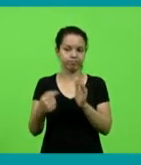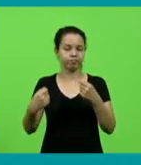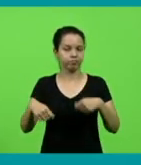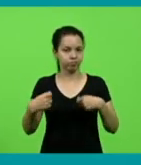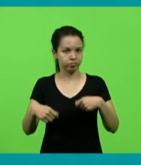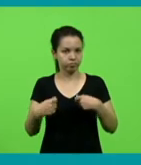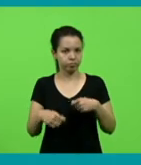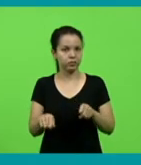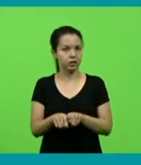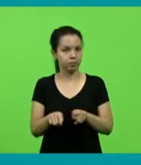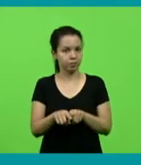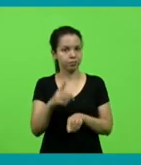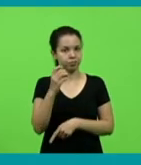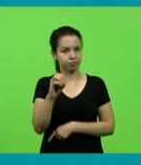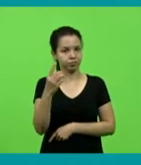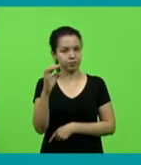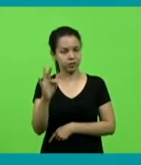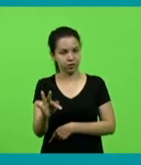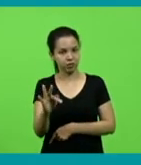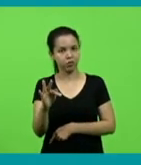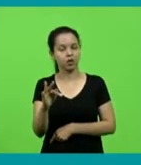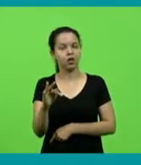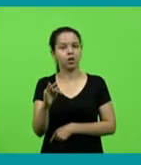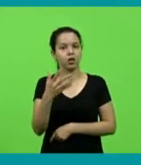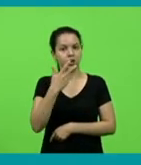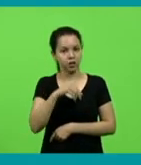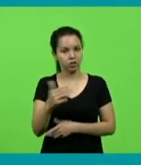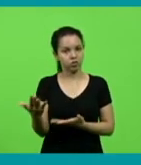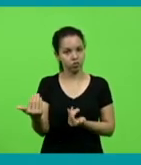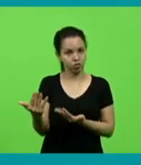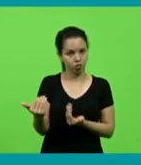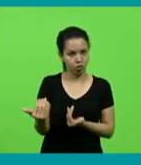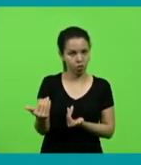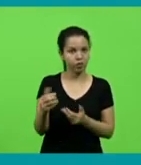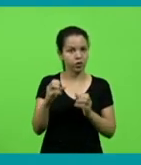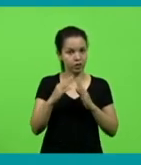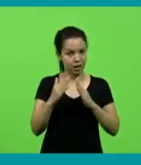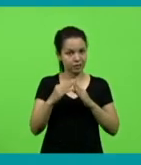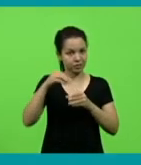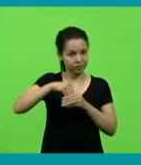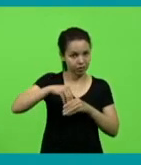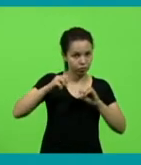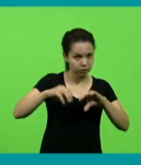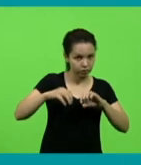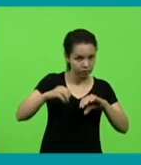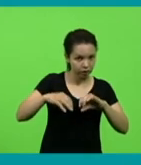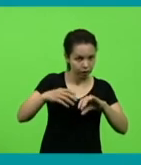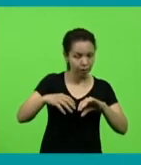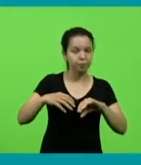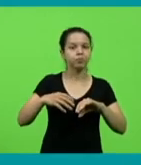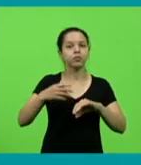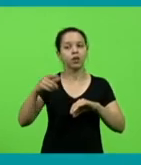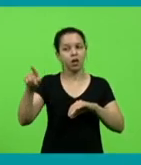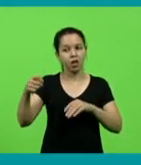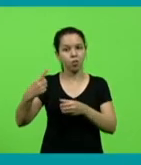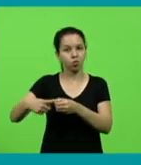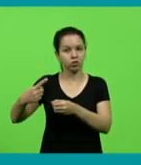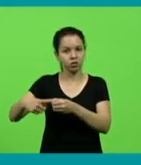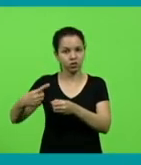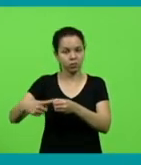e adolescentes educadas domiciliarmente serão avaliadas pelo município através das